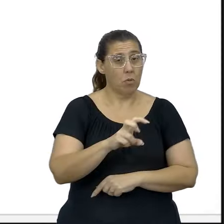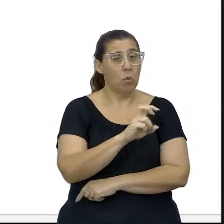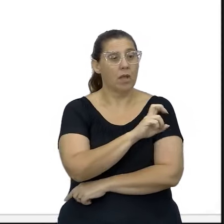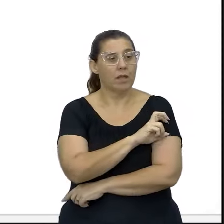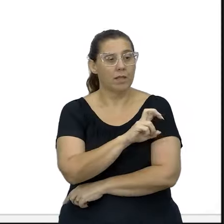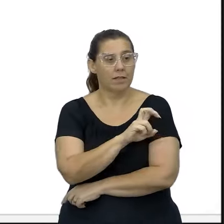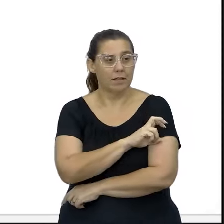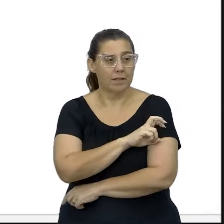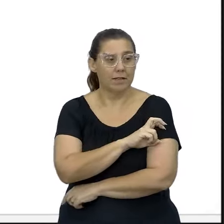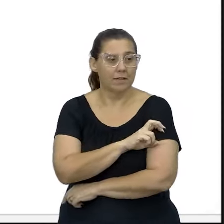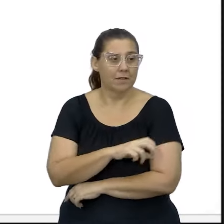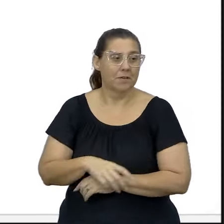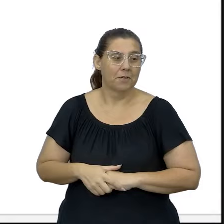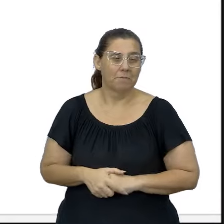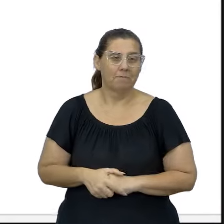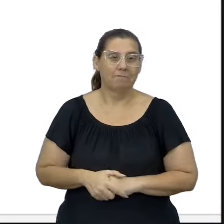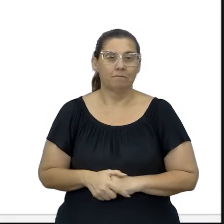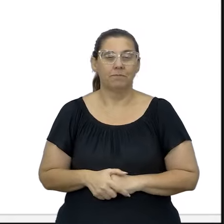5º ano.